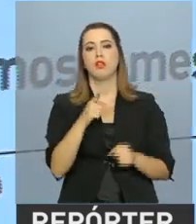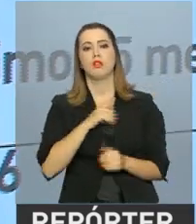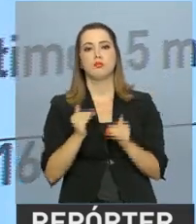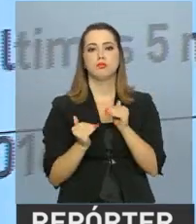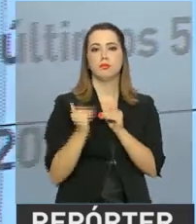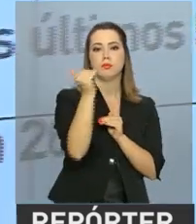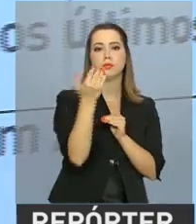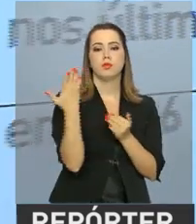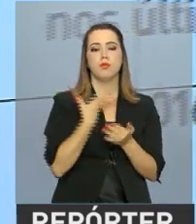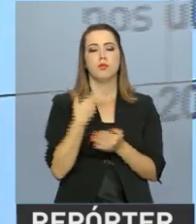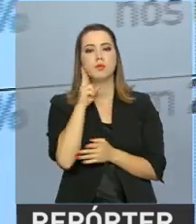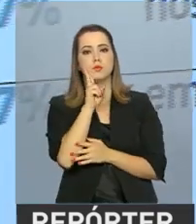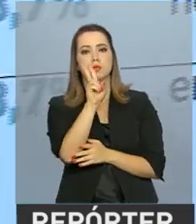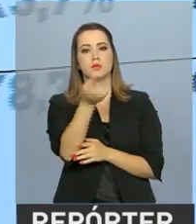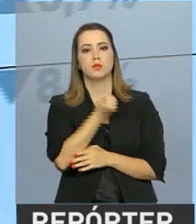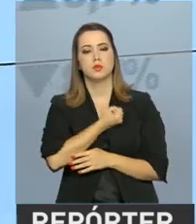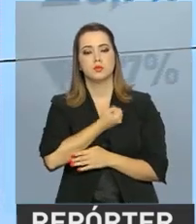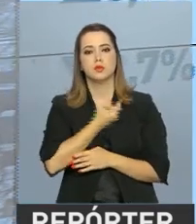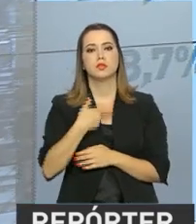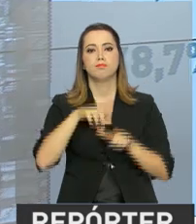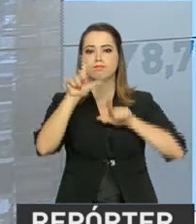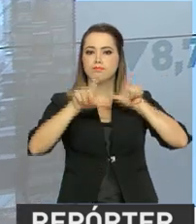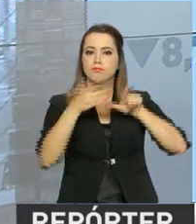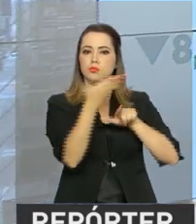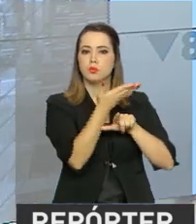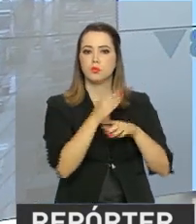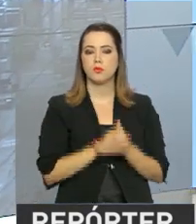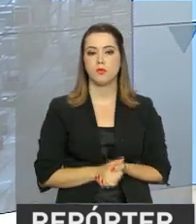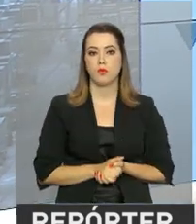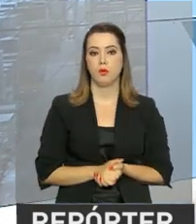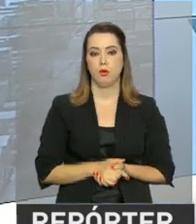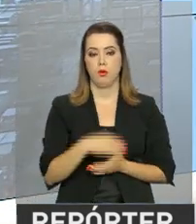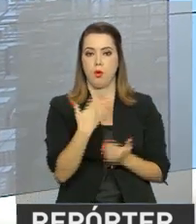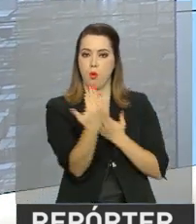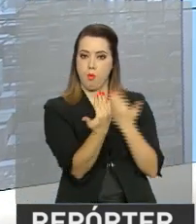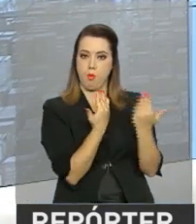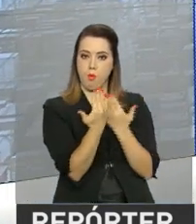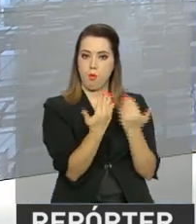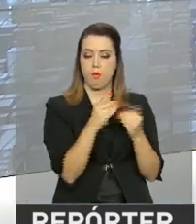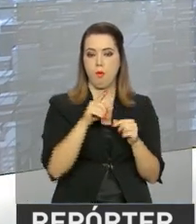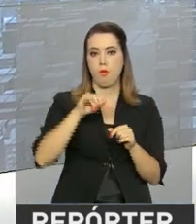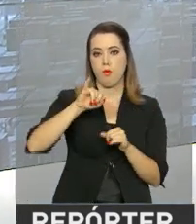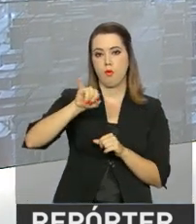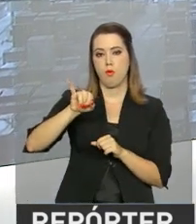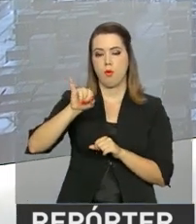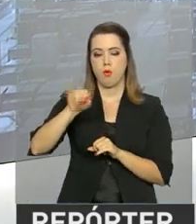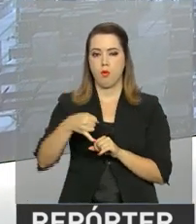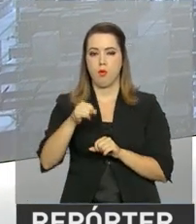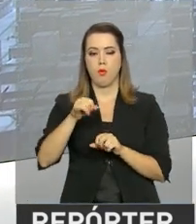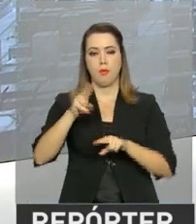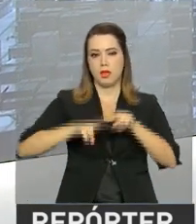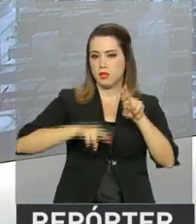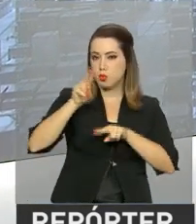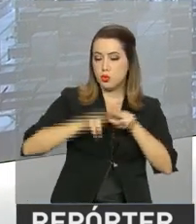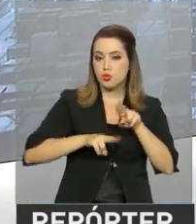alta. Vamos conferir os números aqui no telão. Está aqui, ó. Em comparação com junho, julho teve um crescimento